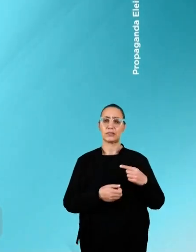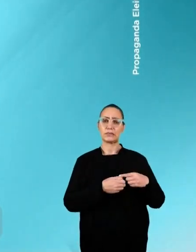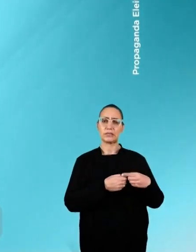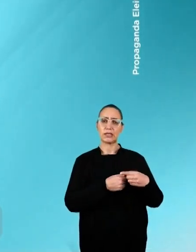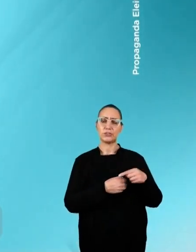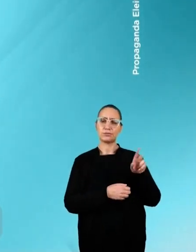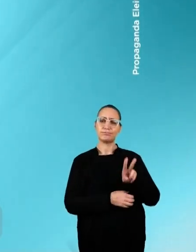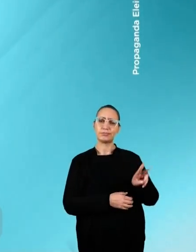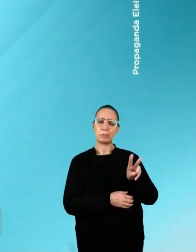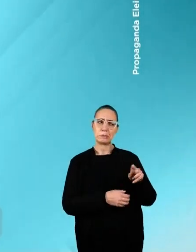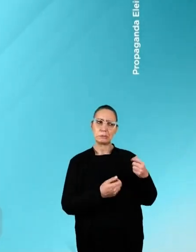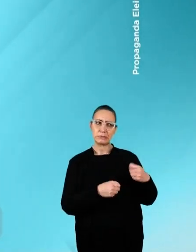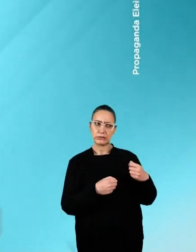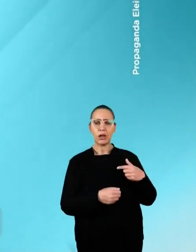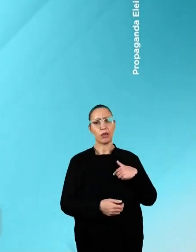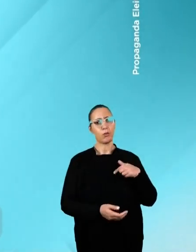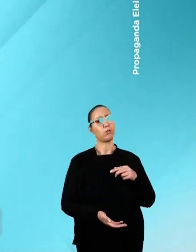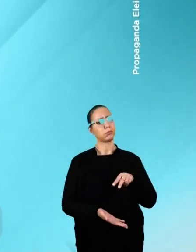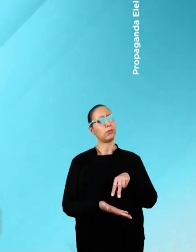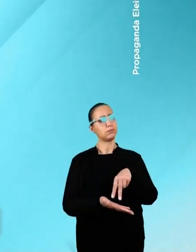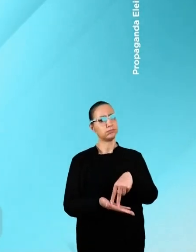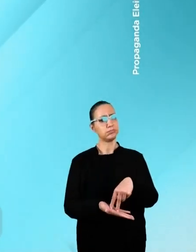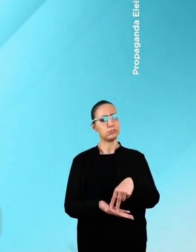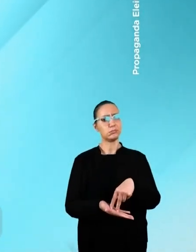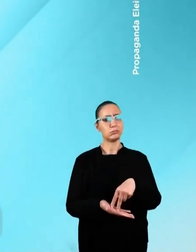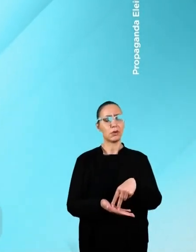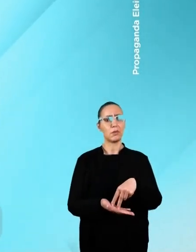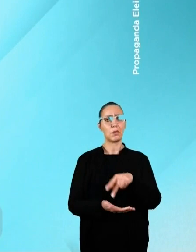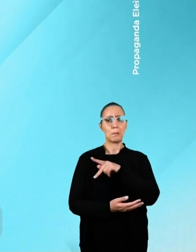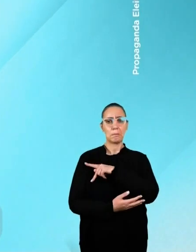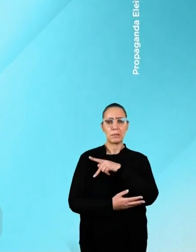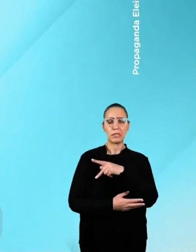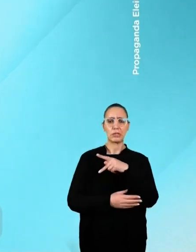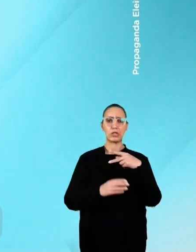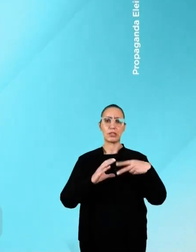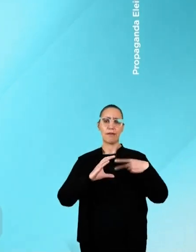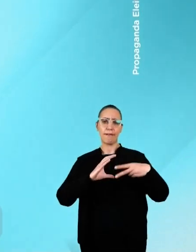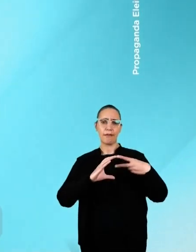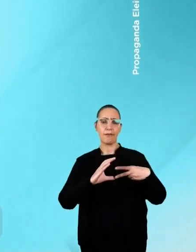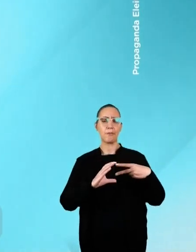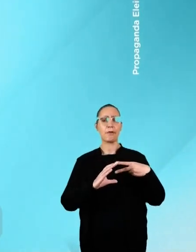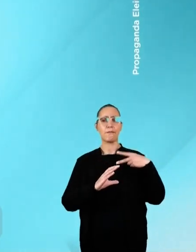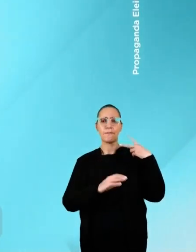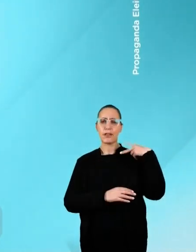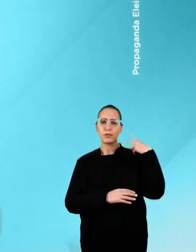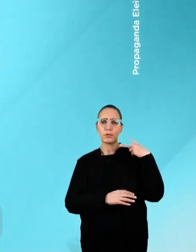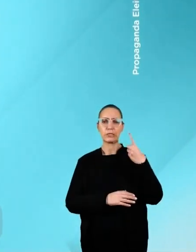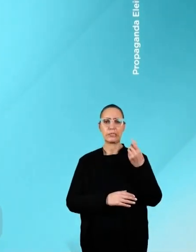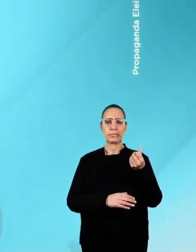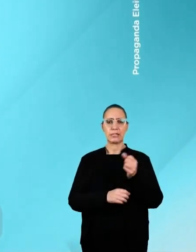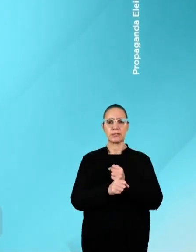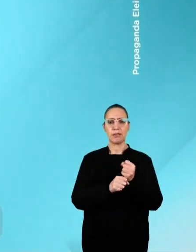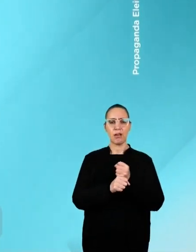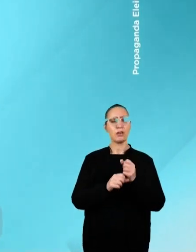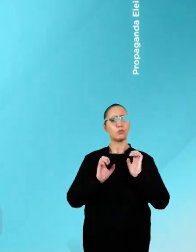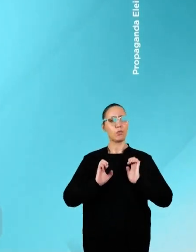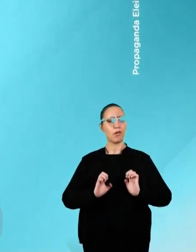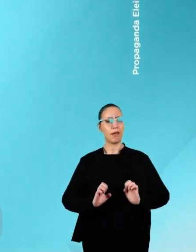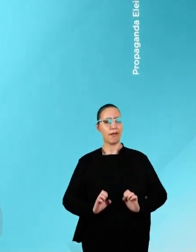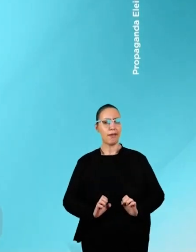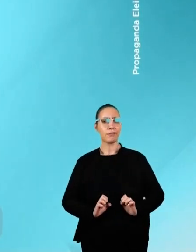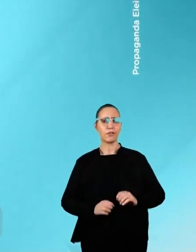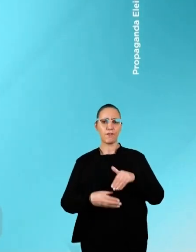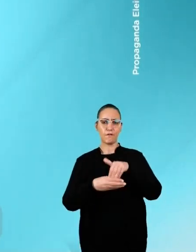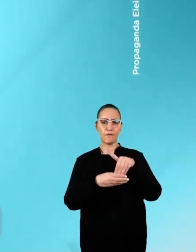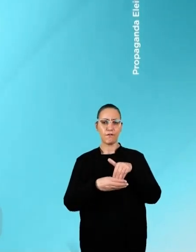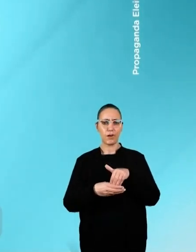voto? Quando o Viamão mais precisou, eu estava lá. Fui presidente da Câmara e vereador por 16 anos. Sempre com ética e